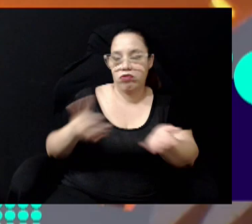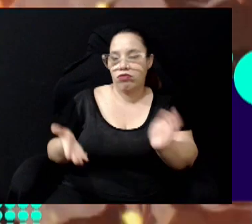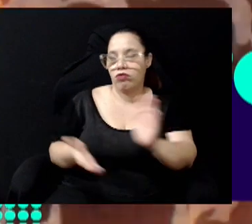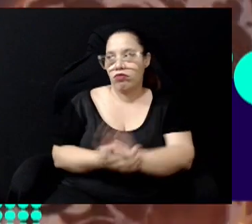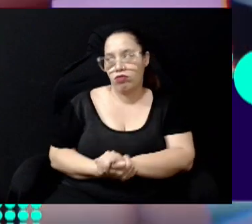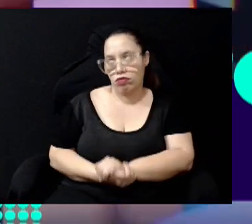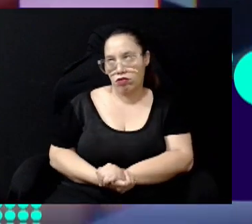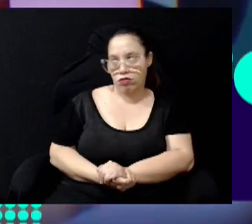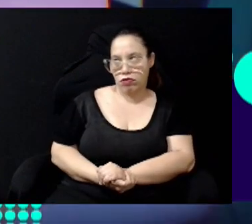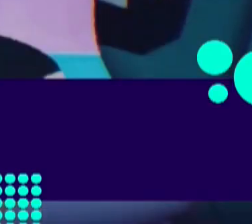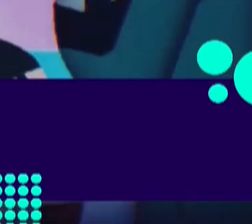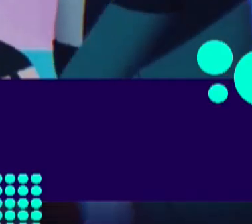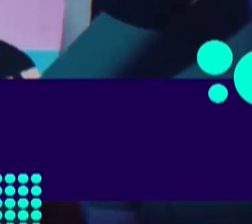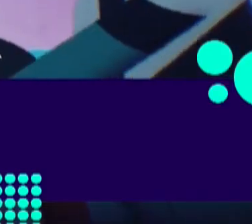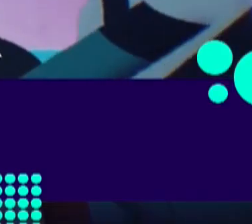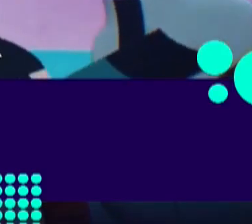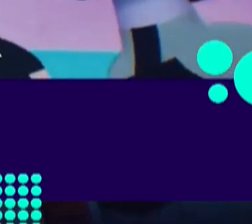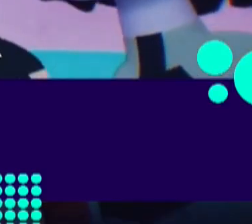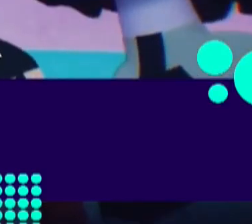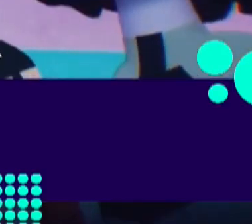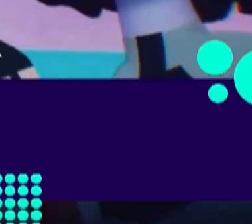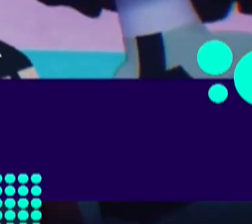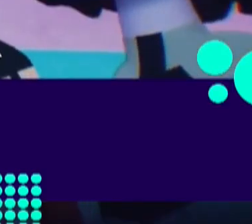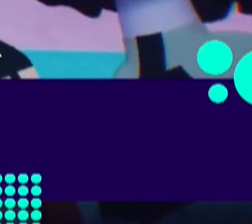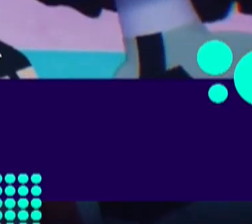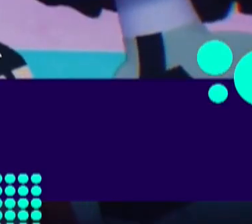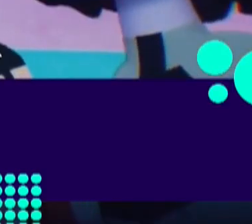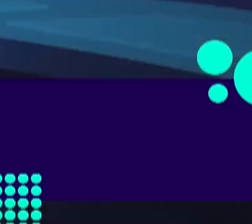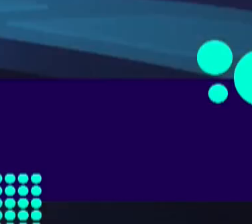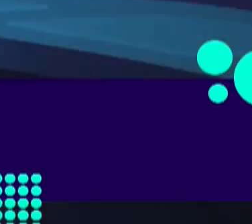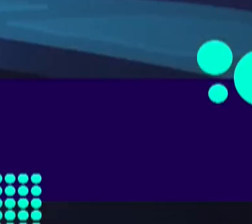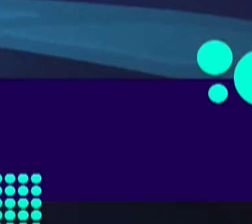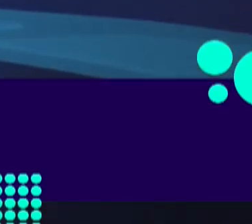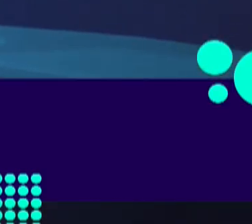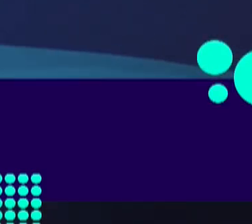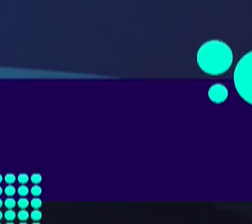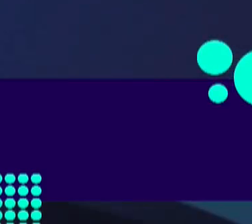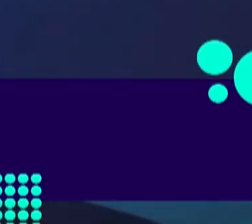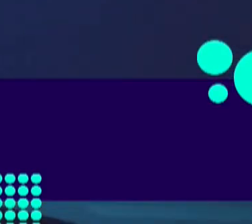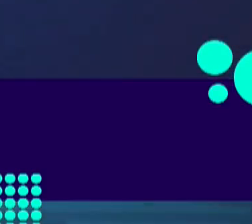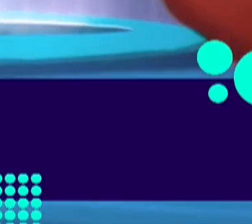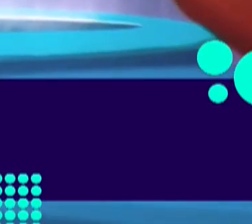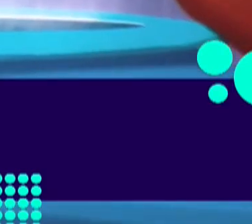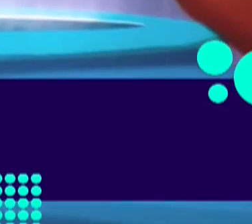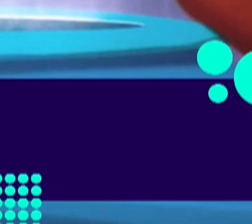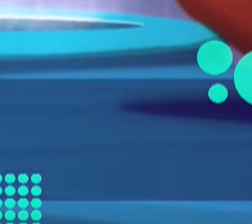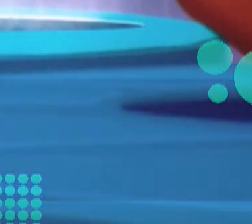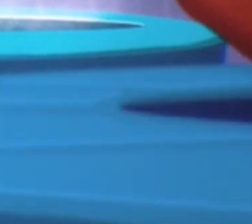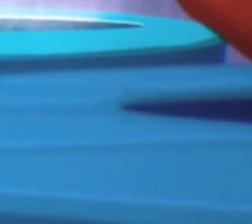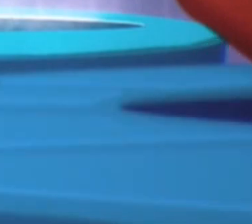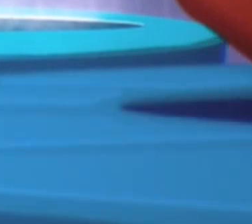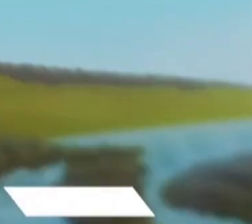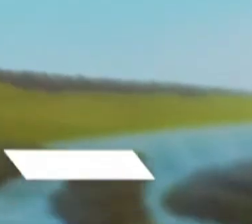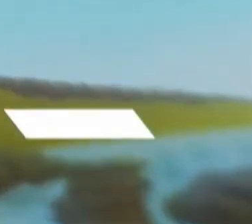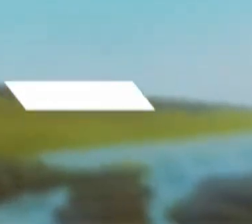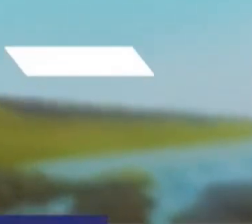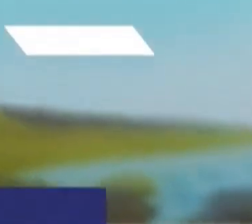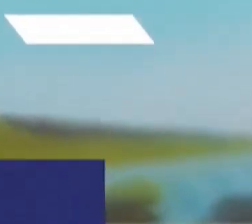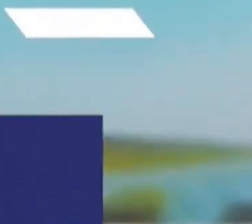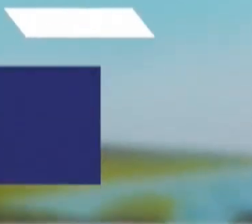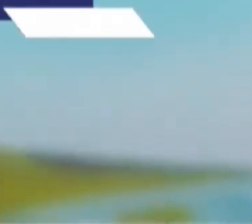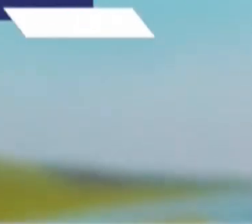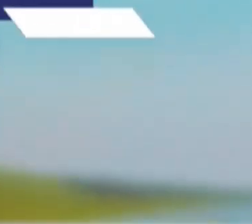vocês. Família é quem a gente ama. Você me ensinou que todo mundo pode ser uma família.